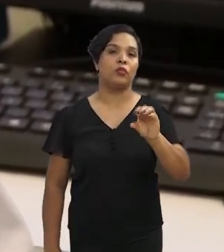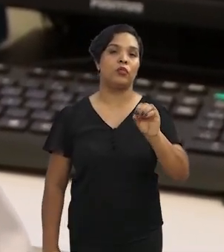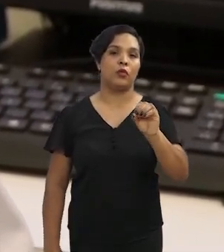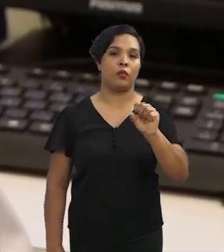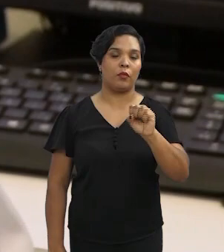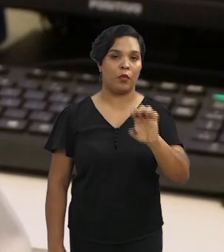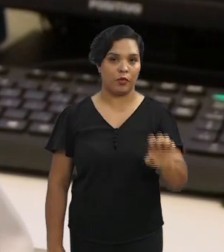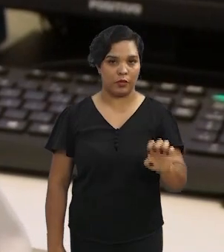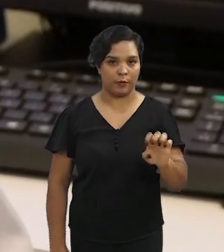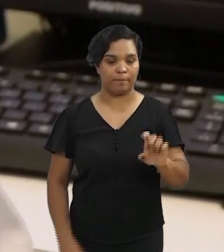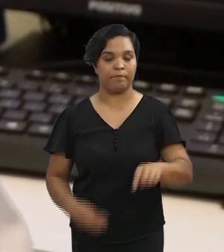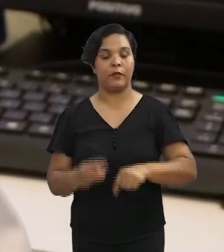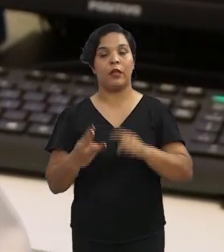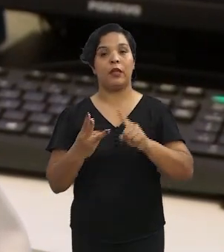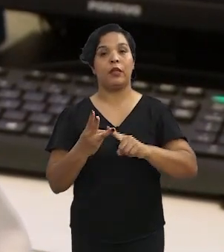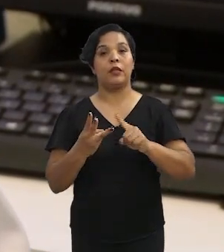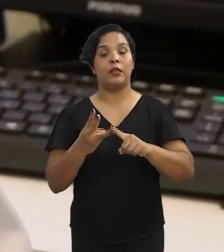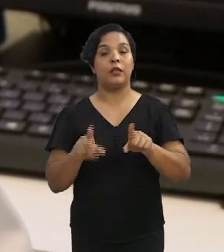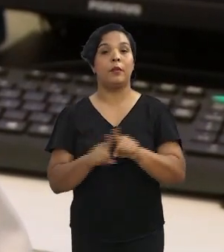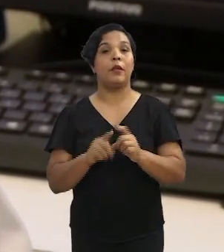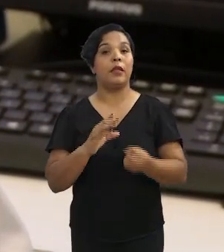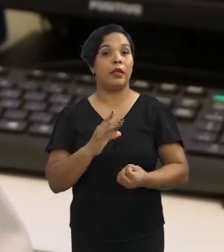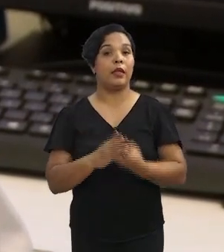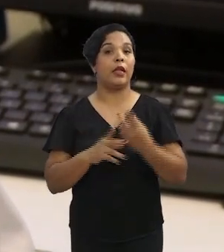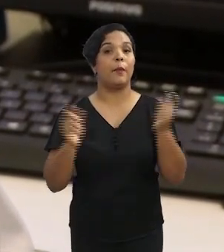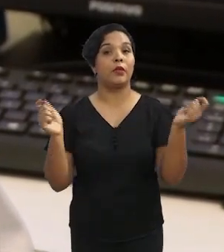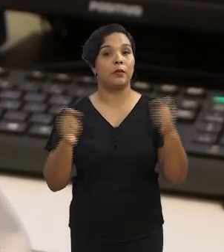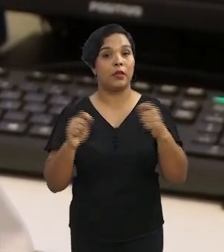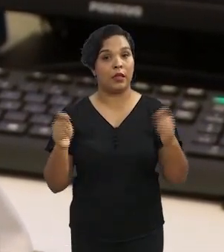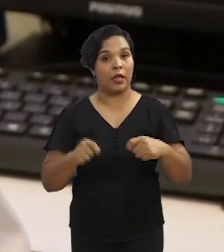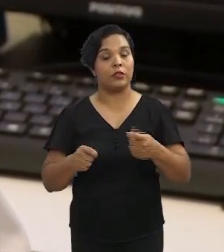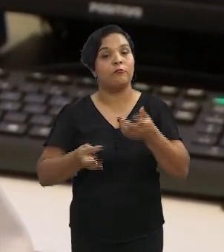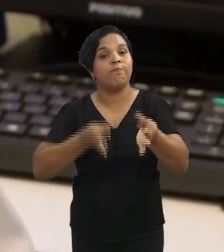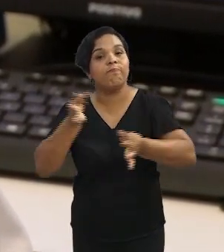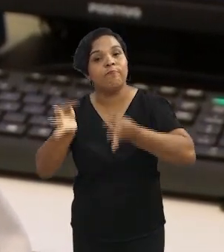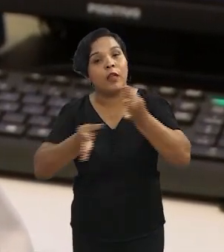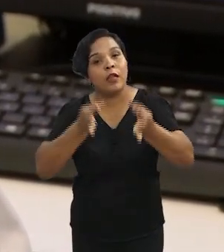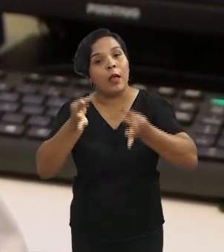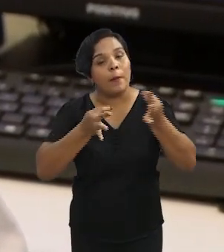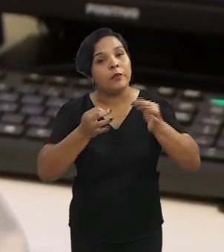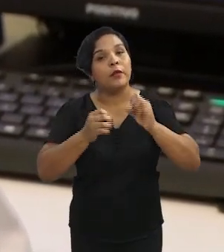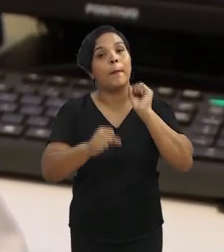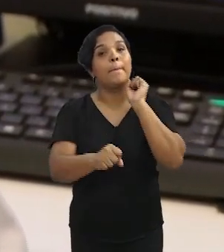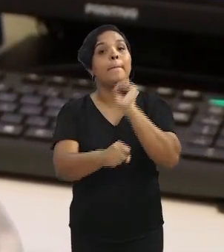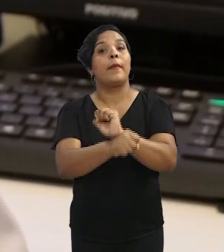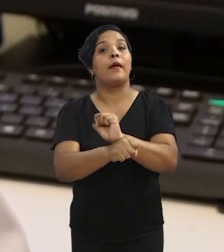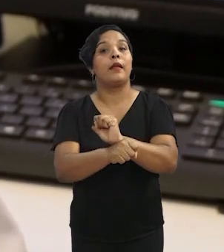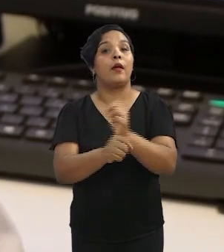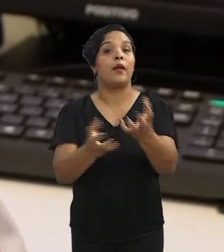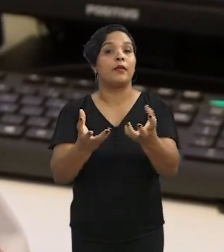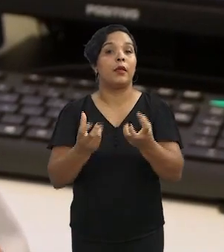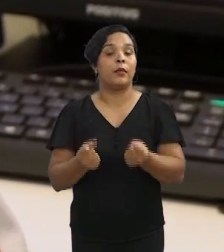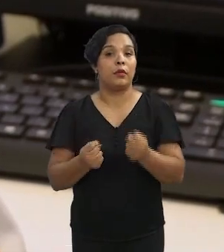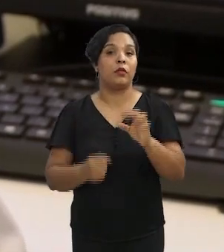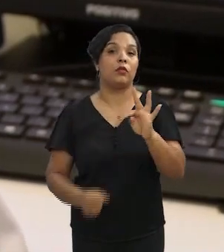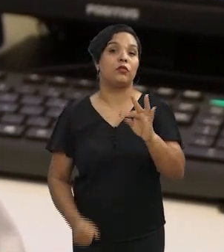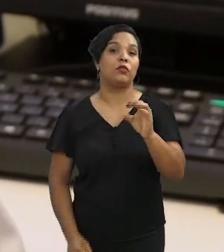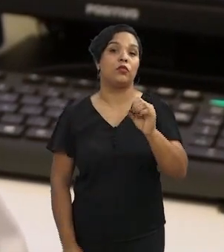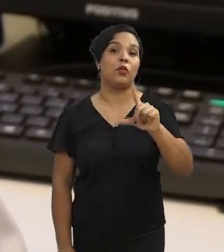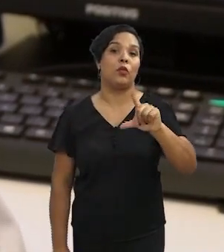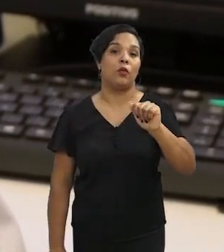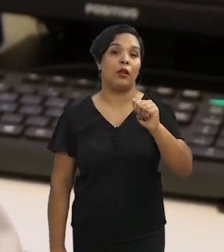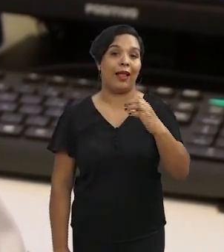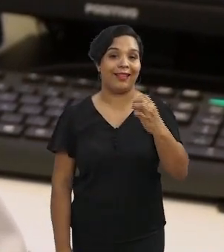justifica o elemento fisiopatológico. E terceiro, cria a possibilidade de alvos terapêuticos. Inibir a via do receptor